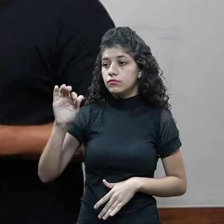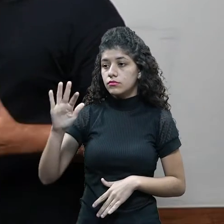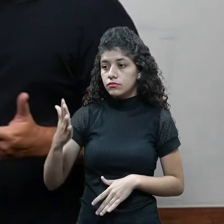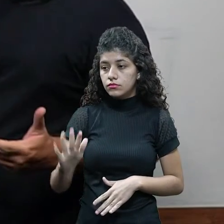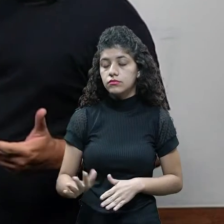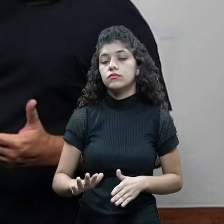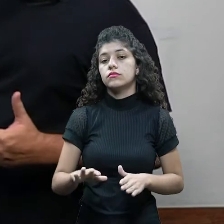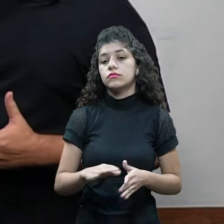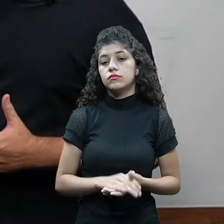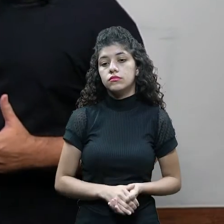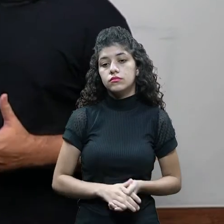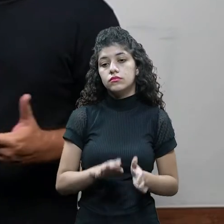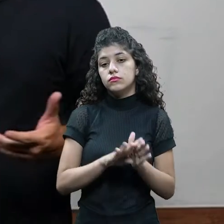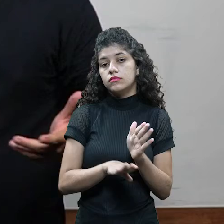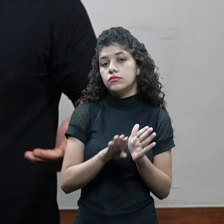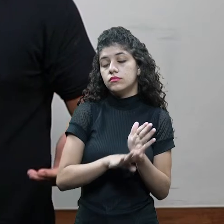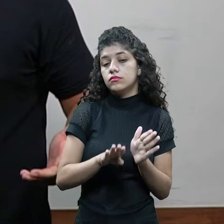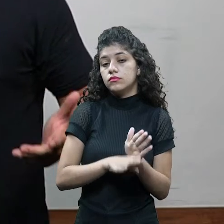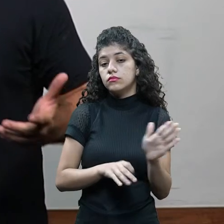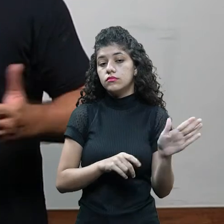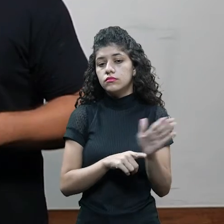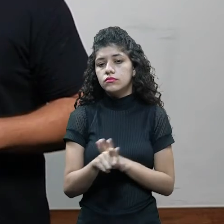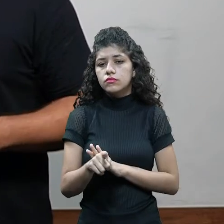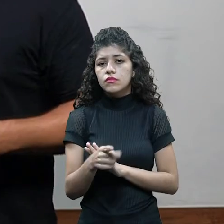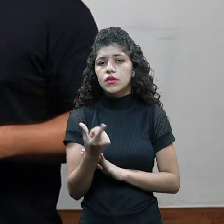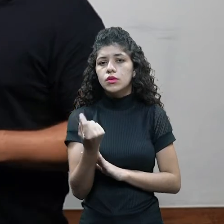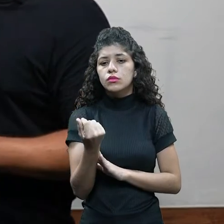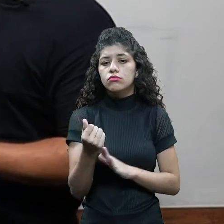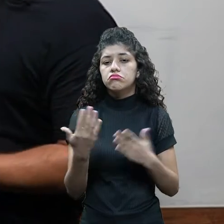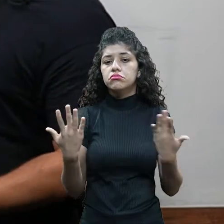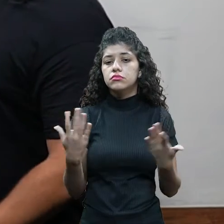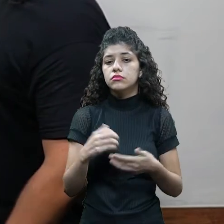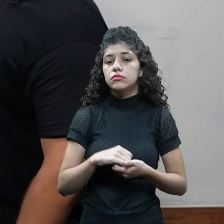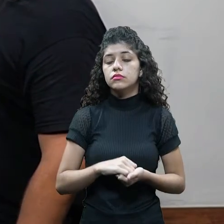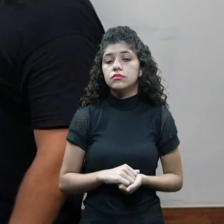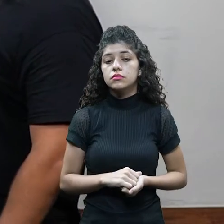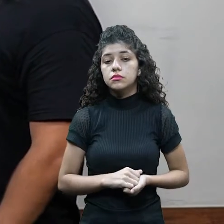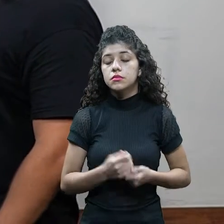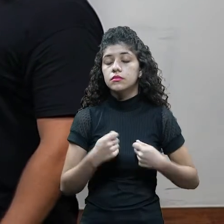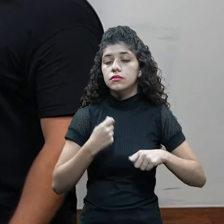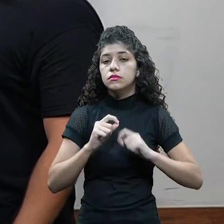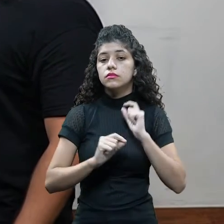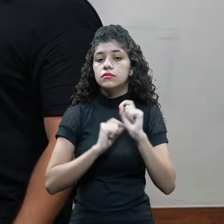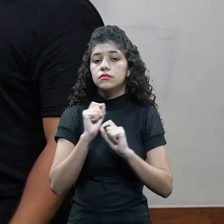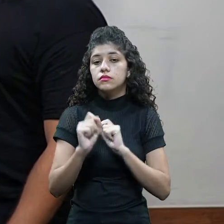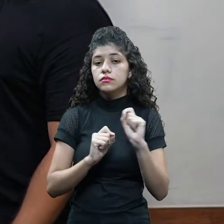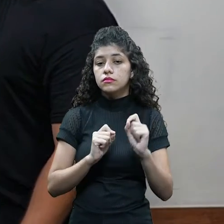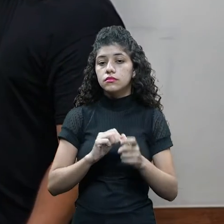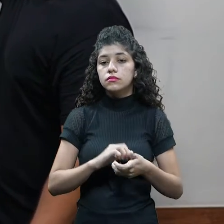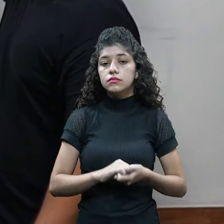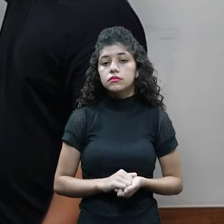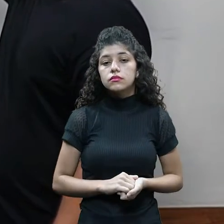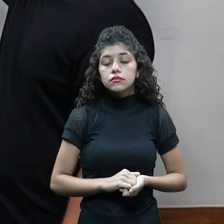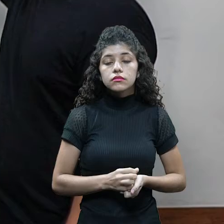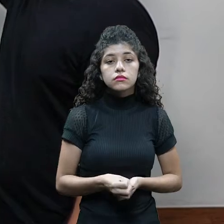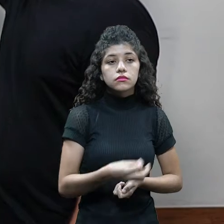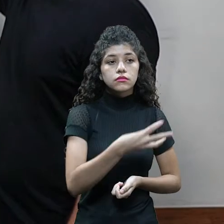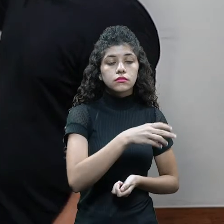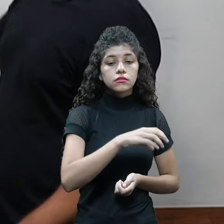vista. E aí ela pergunta, por quanto vai sair? Simples. O que eu tenho que fazer primeiro? Saber quanto é 30%